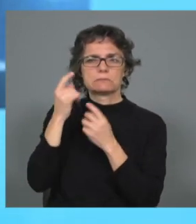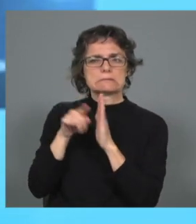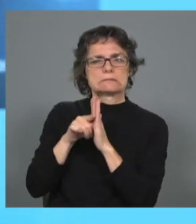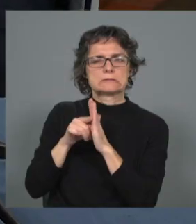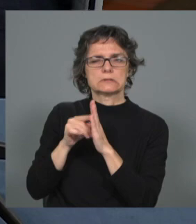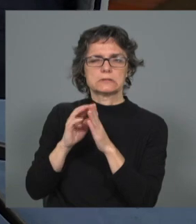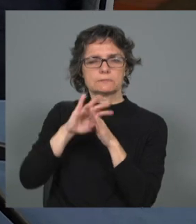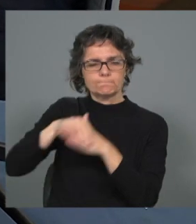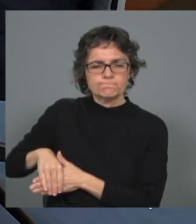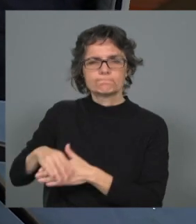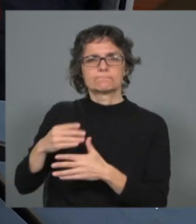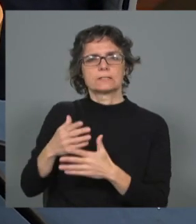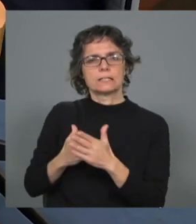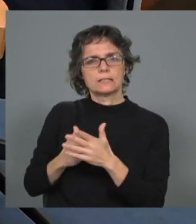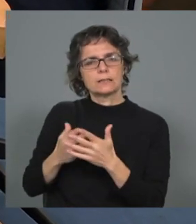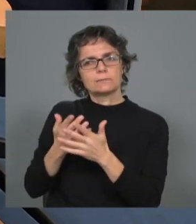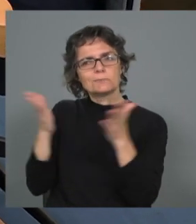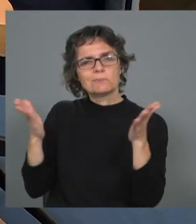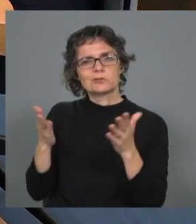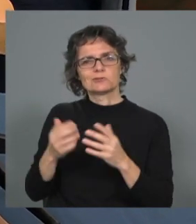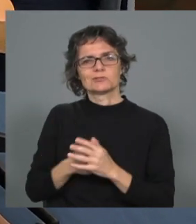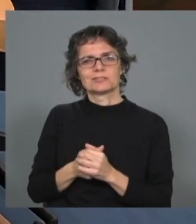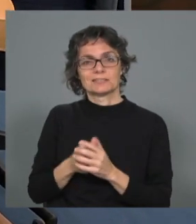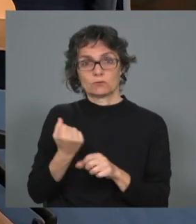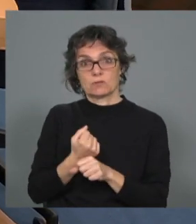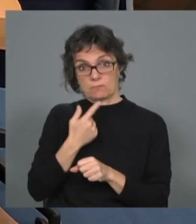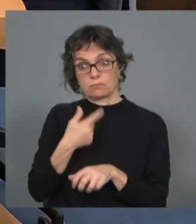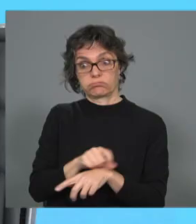um trabalho de sempre. É um trabalho de sempre e agora acho que,